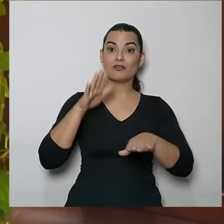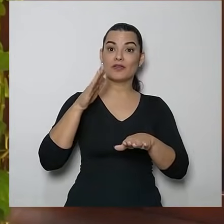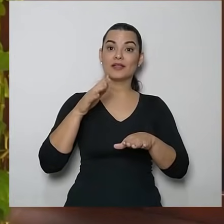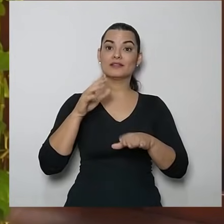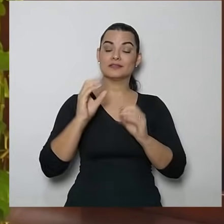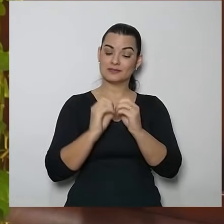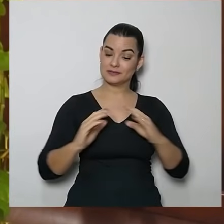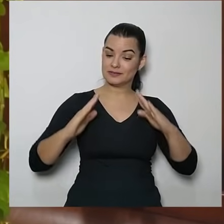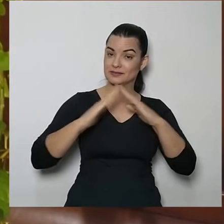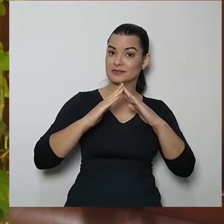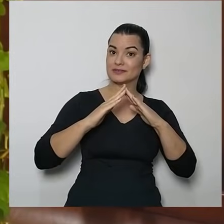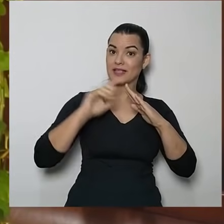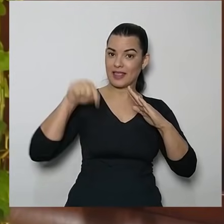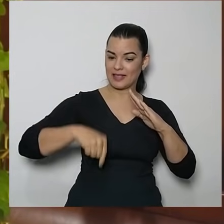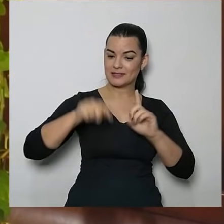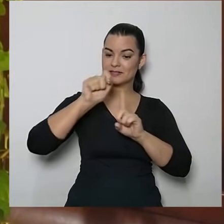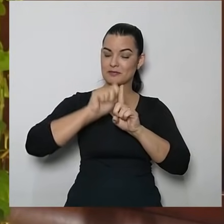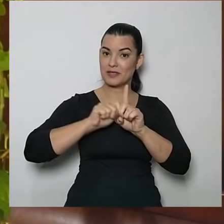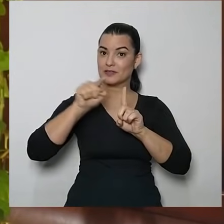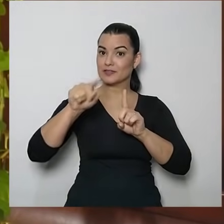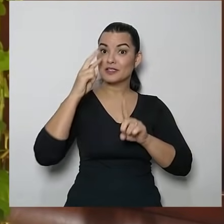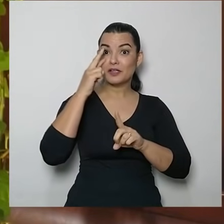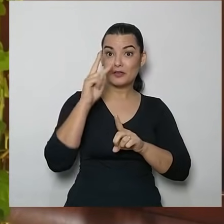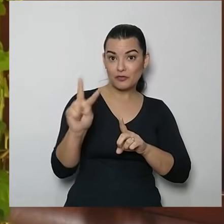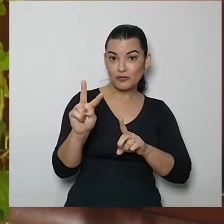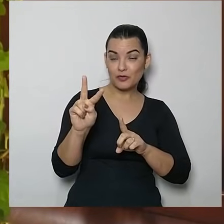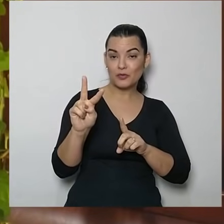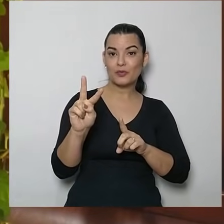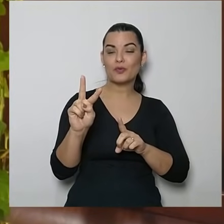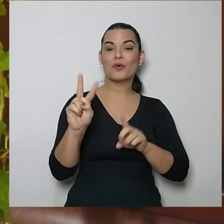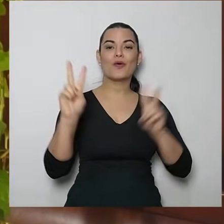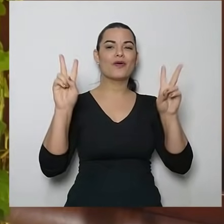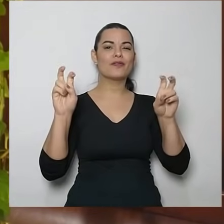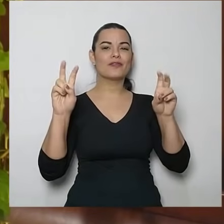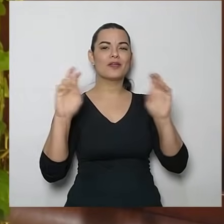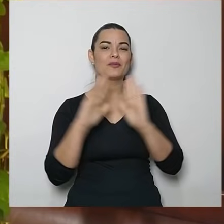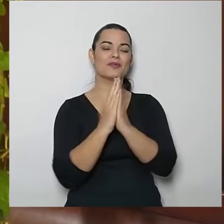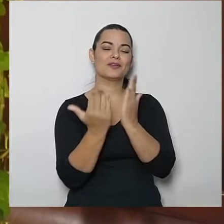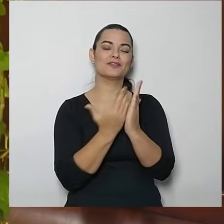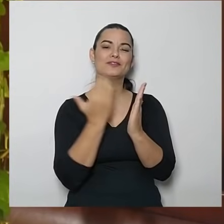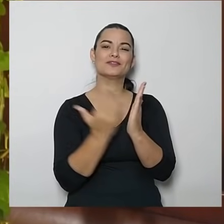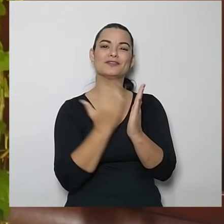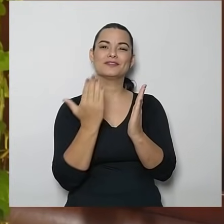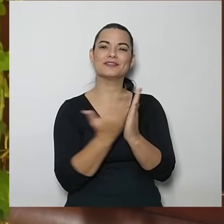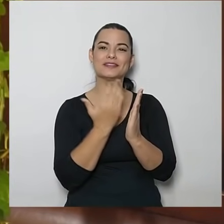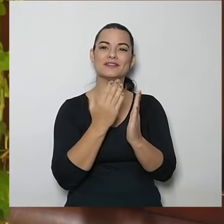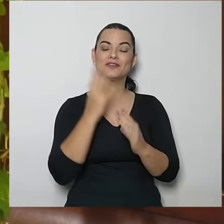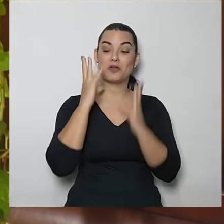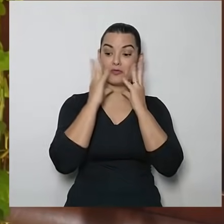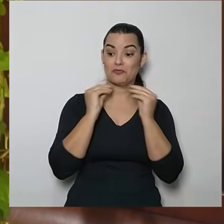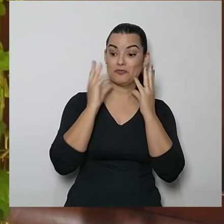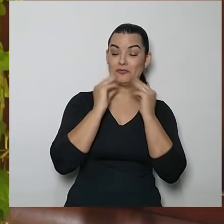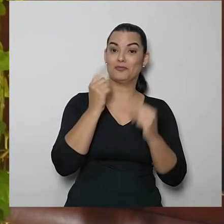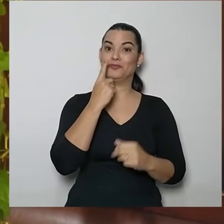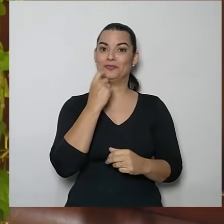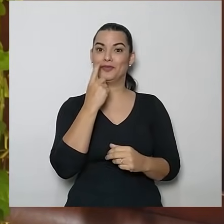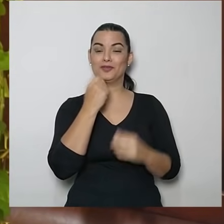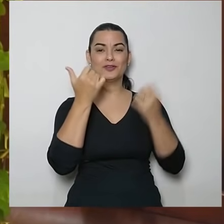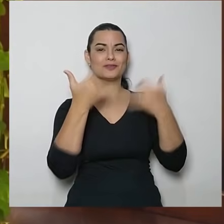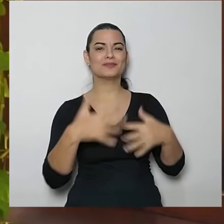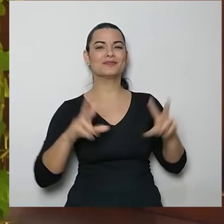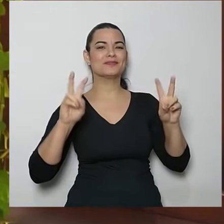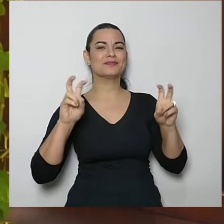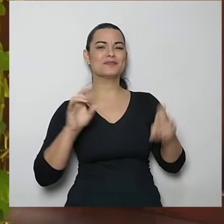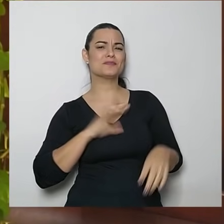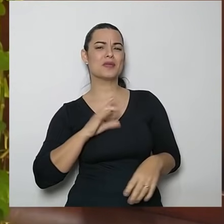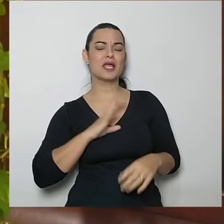do Saberes em Casa deste mês ser tratado o tema do livro Medonho, que fala do medo e dos receios que a gente pode ter. E hoje a gente